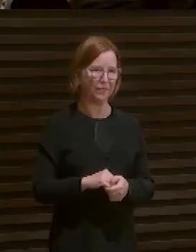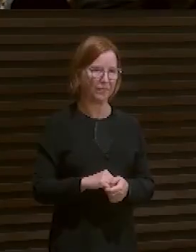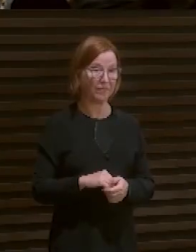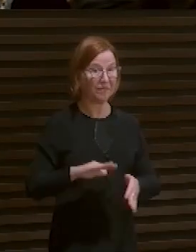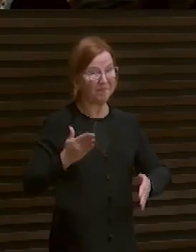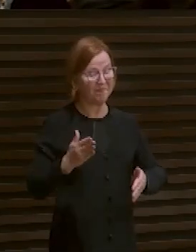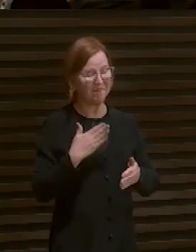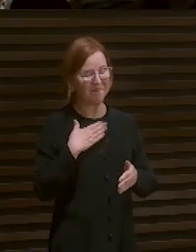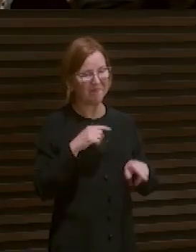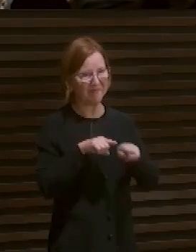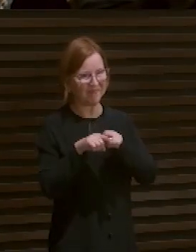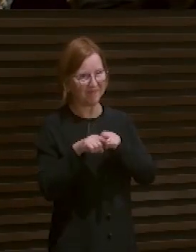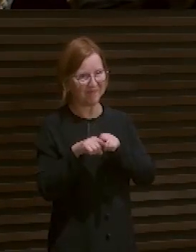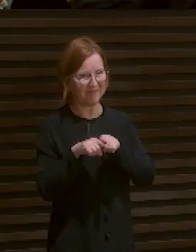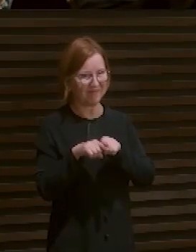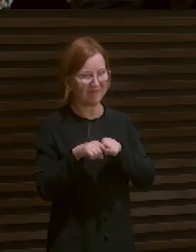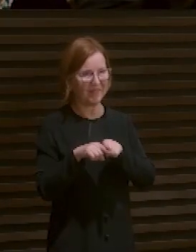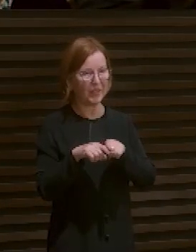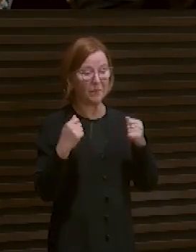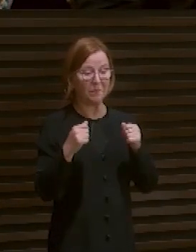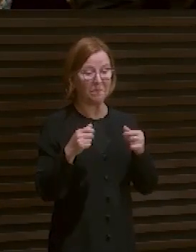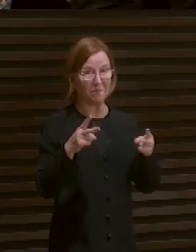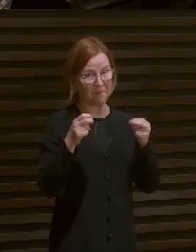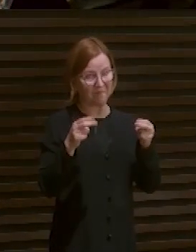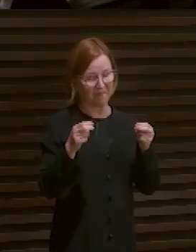Então, meus irmãos, vamos aqui observar o seguinte.